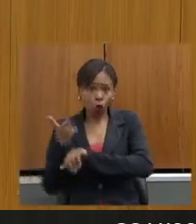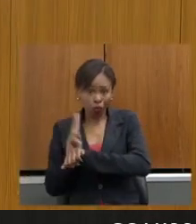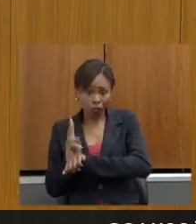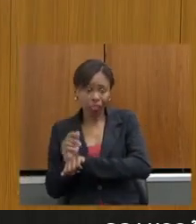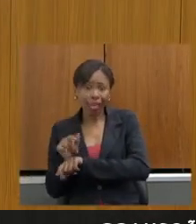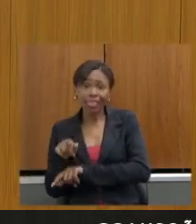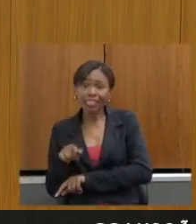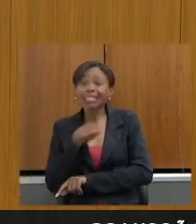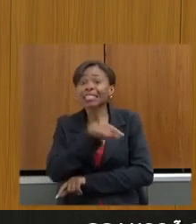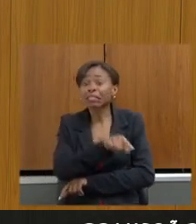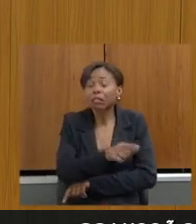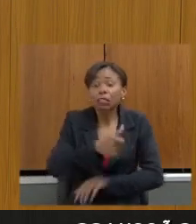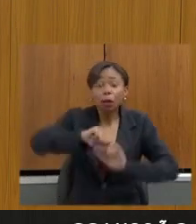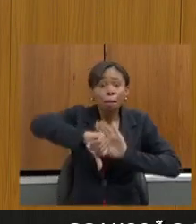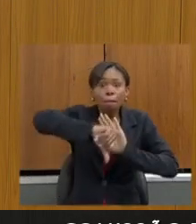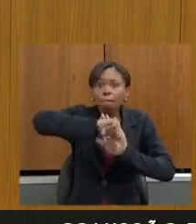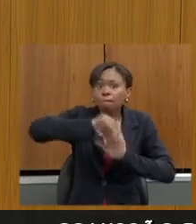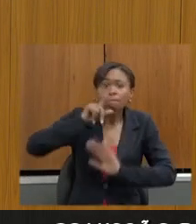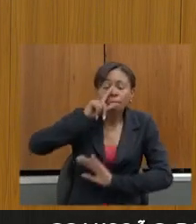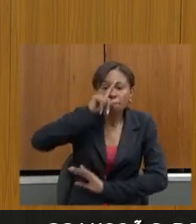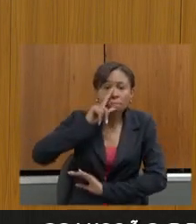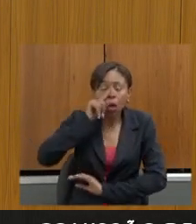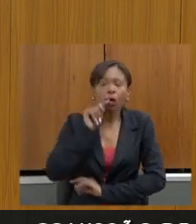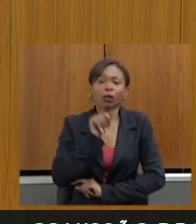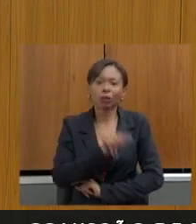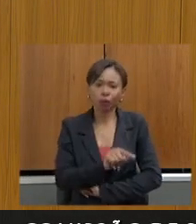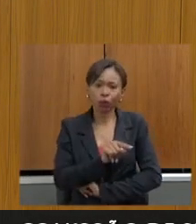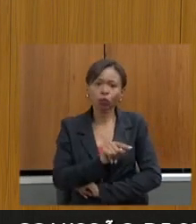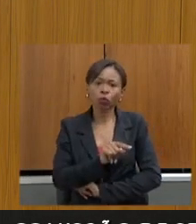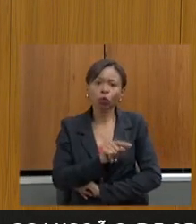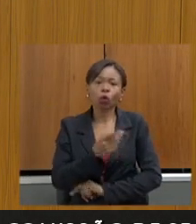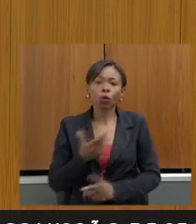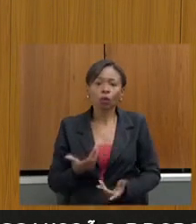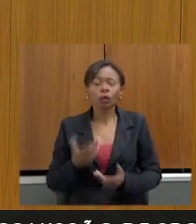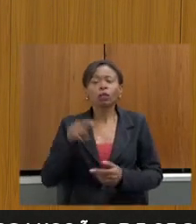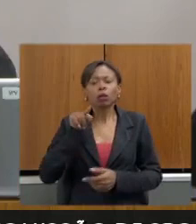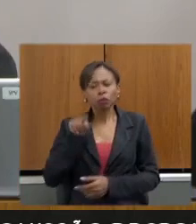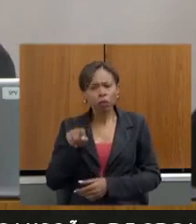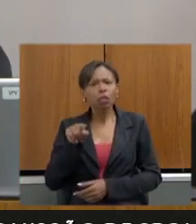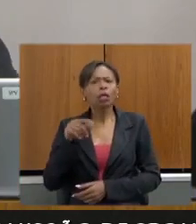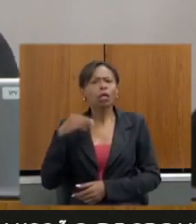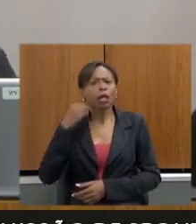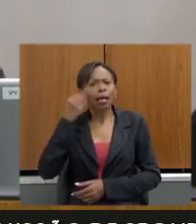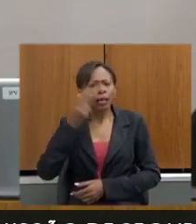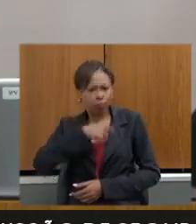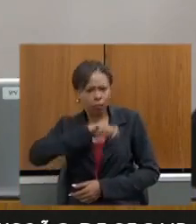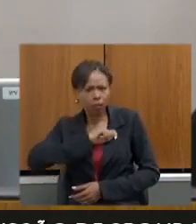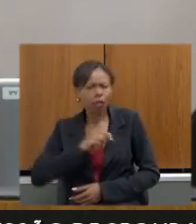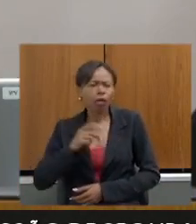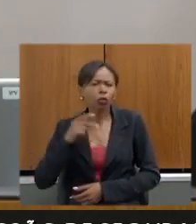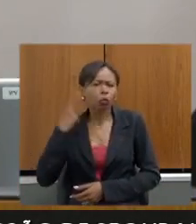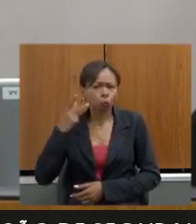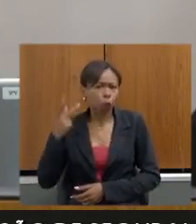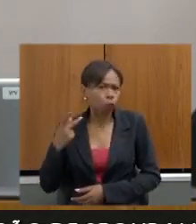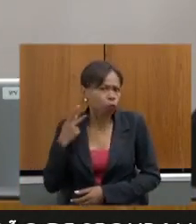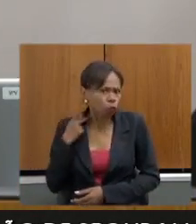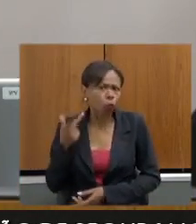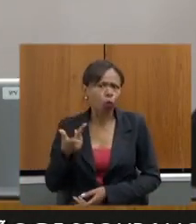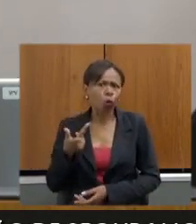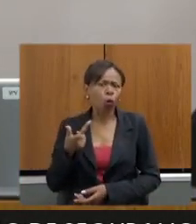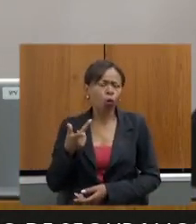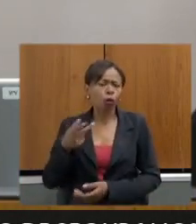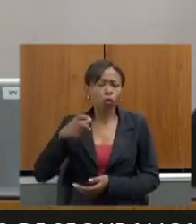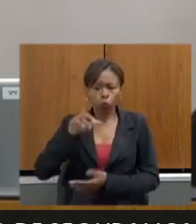isso ainda bem que só tem essa essa percepção pela experiência de como promotor como operador do Direito Penal e